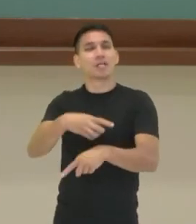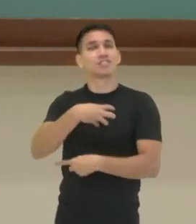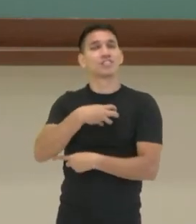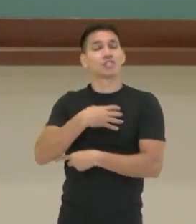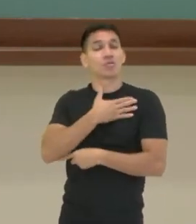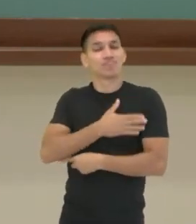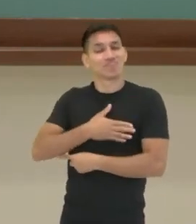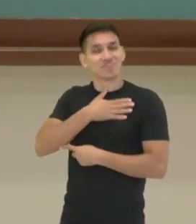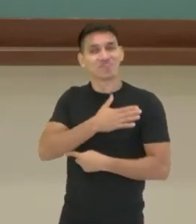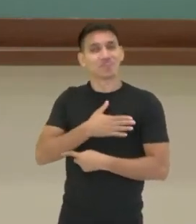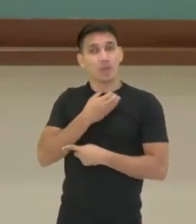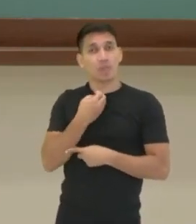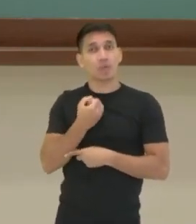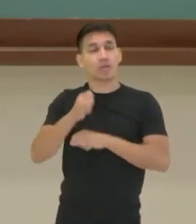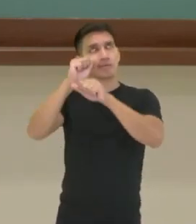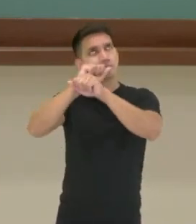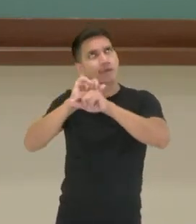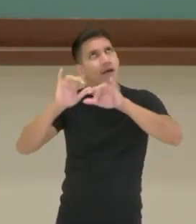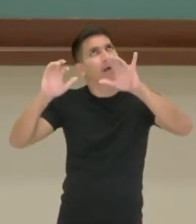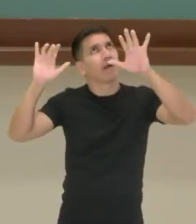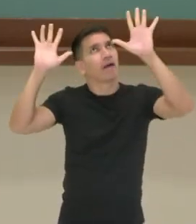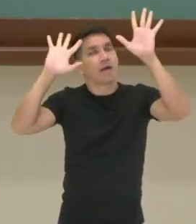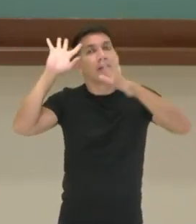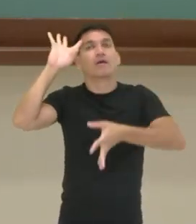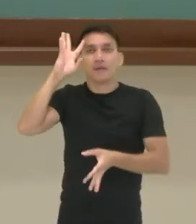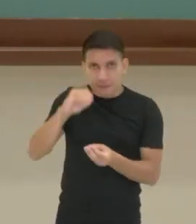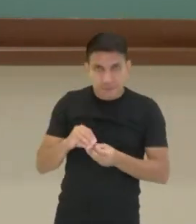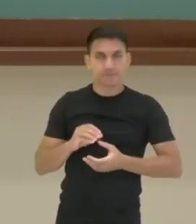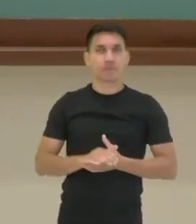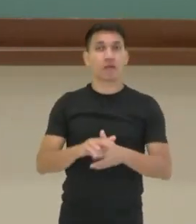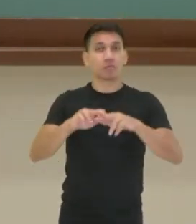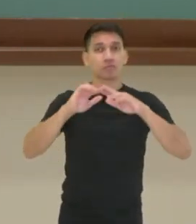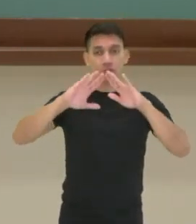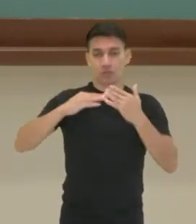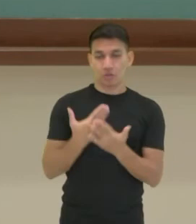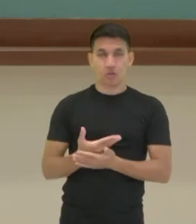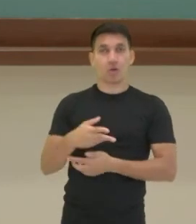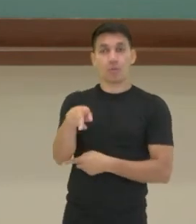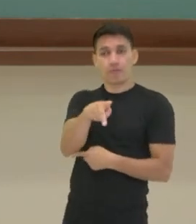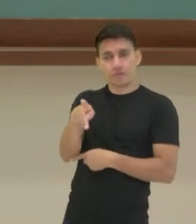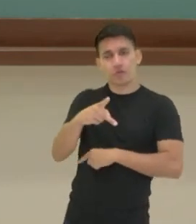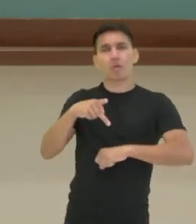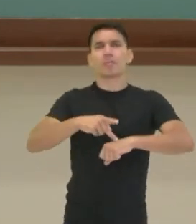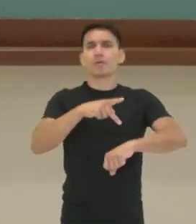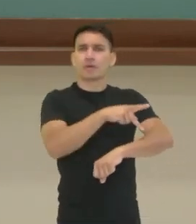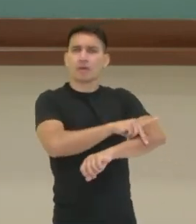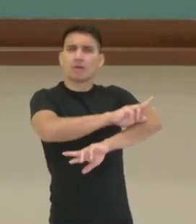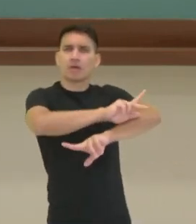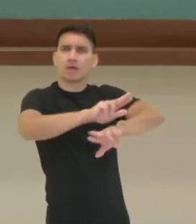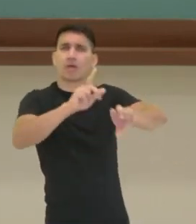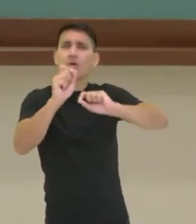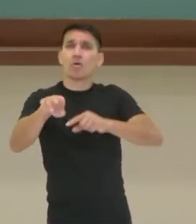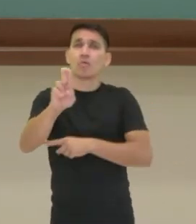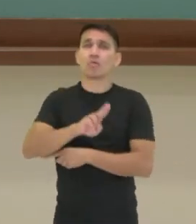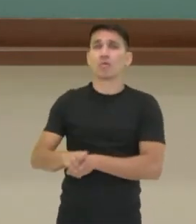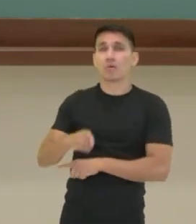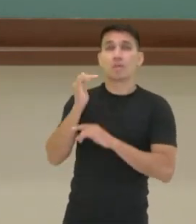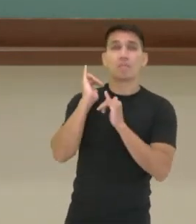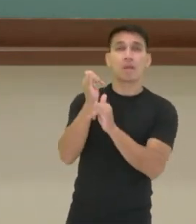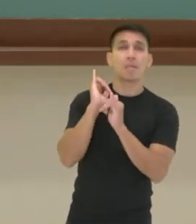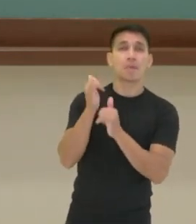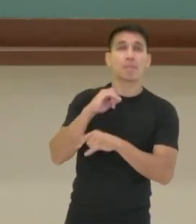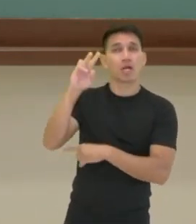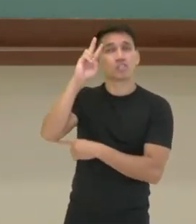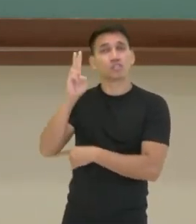lúdica, divertida de se aprender. Inclusive nas escolas, os professores, pedagogos usam a contação de história como